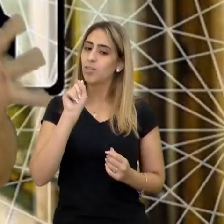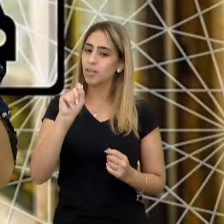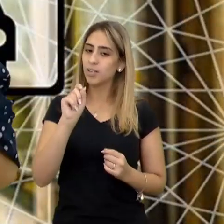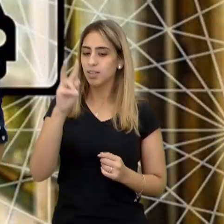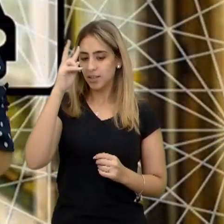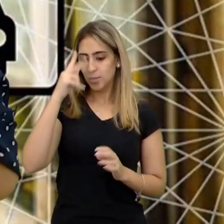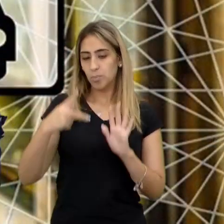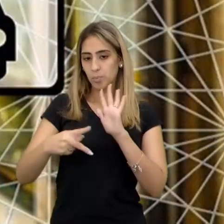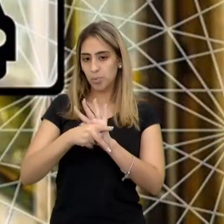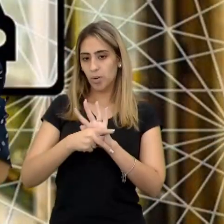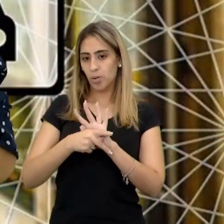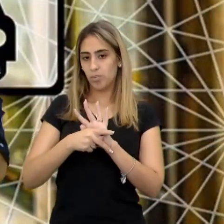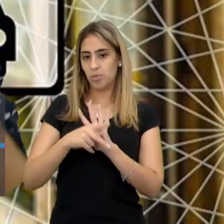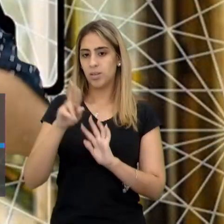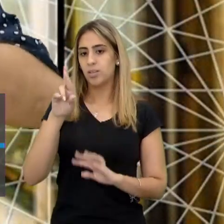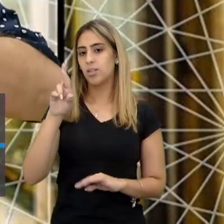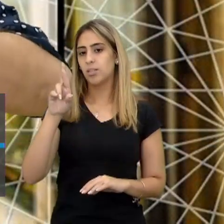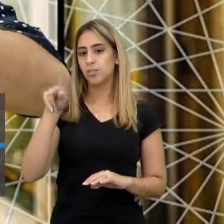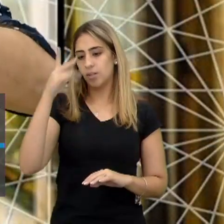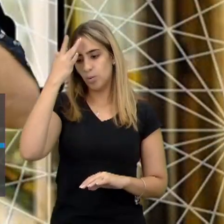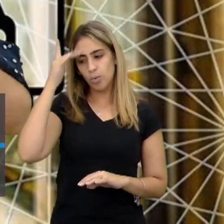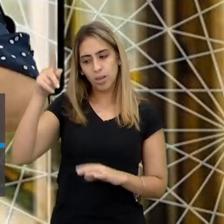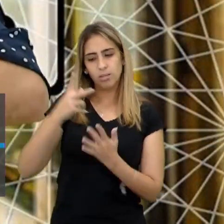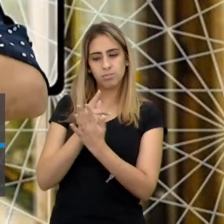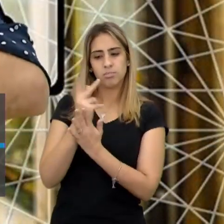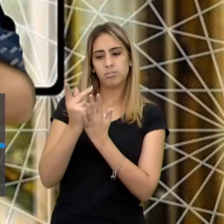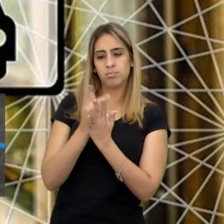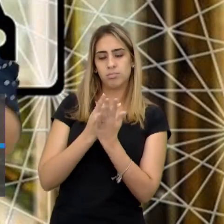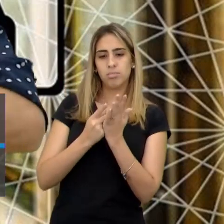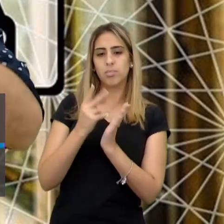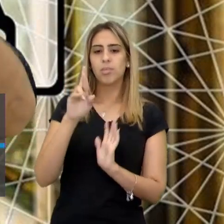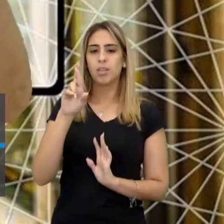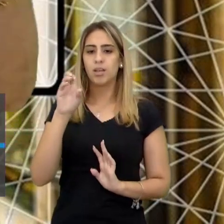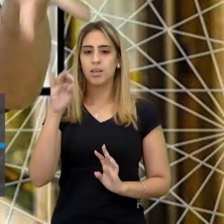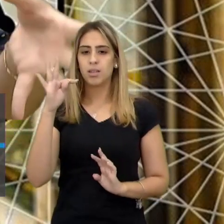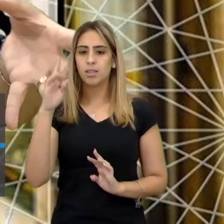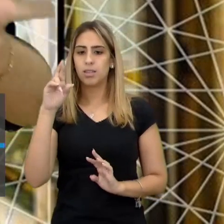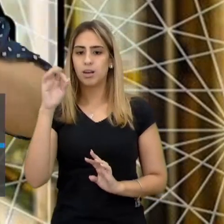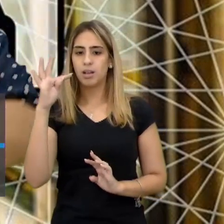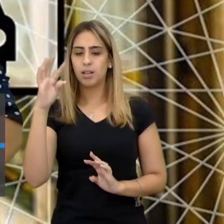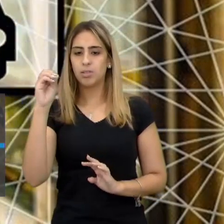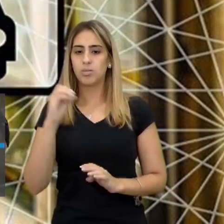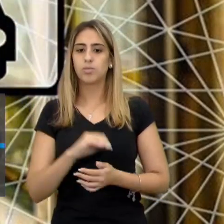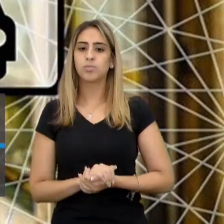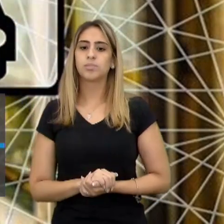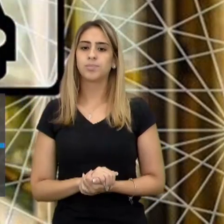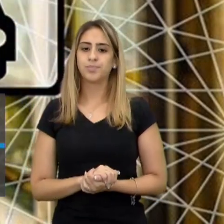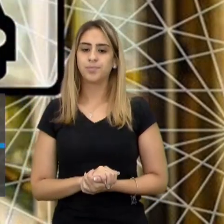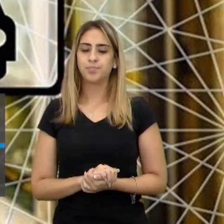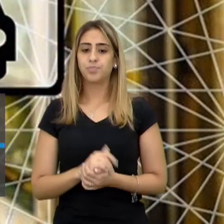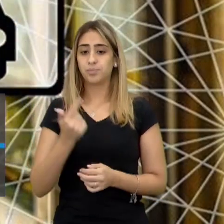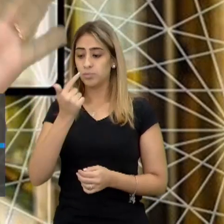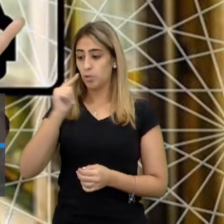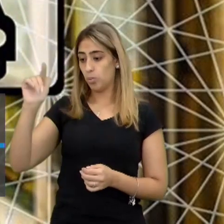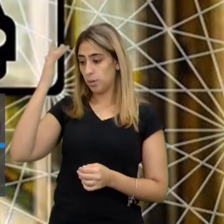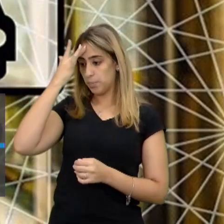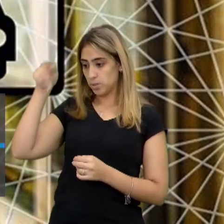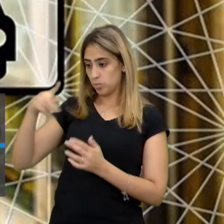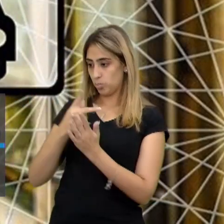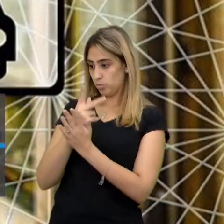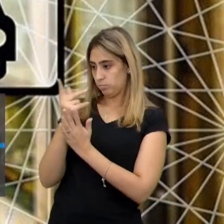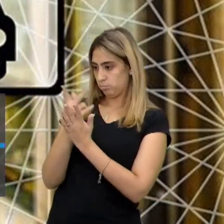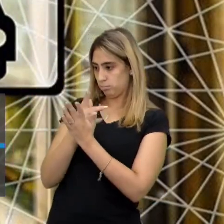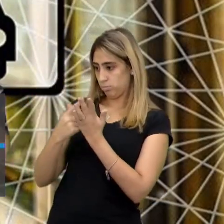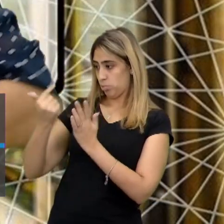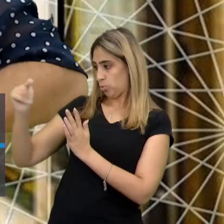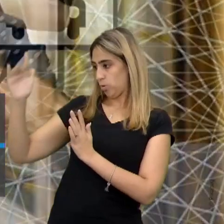Mauro. segunda eu já fui. Maravilhoso. Então, você já consegue perceber. Quando é o outro, qualquer registro do outro, é sempre